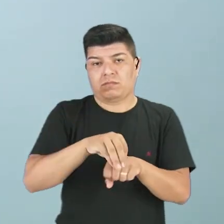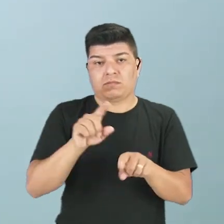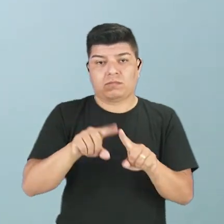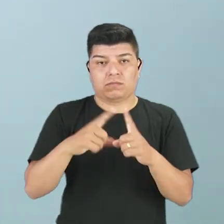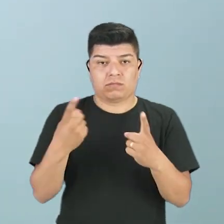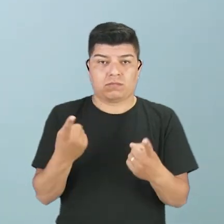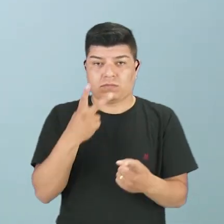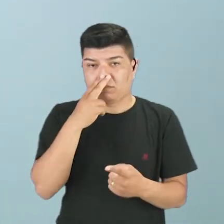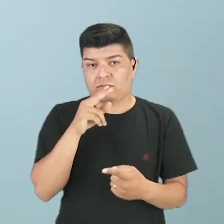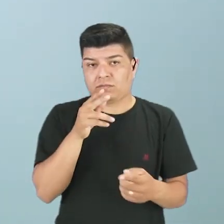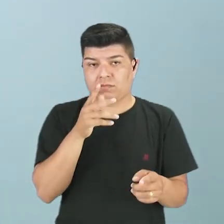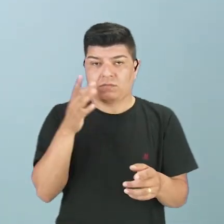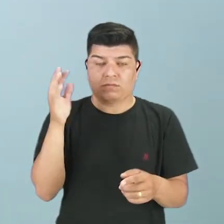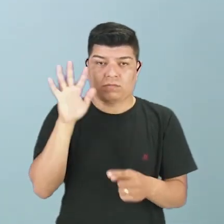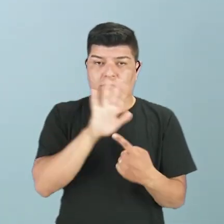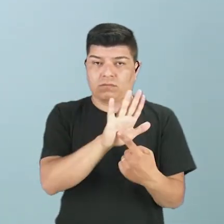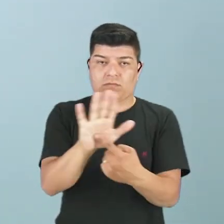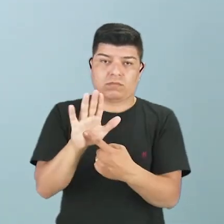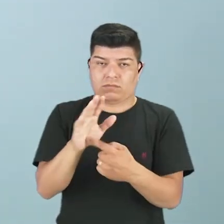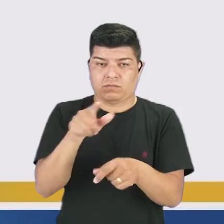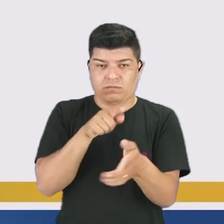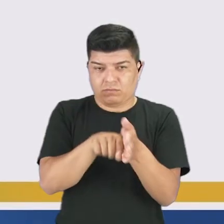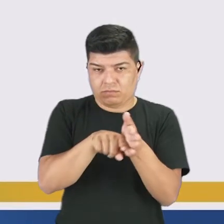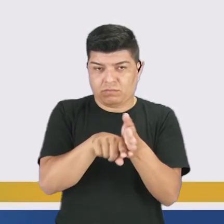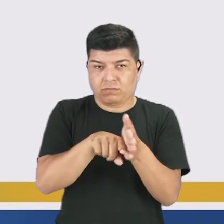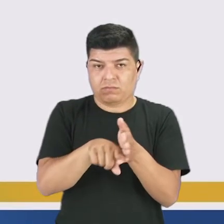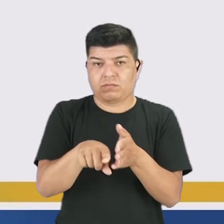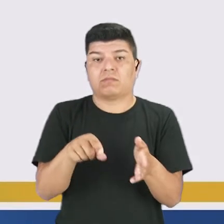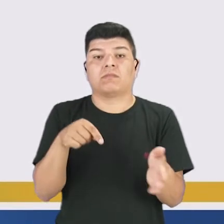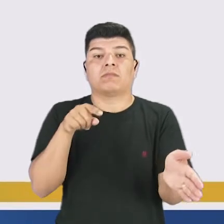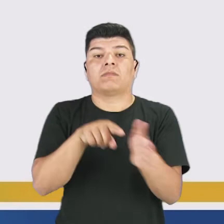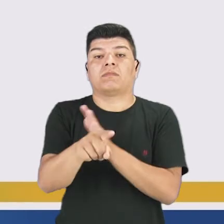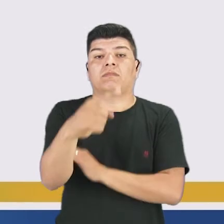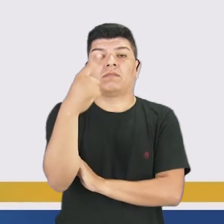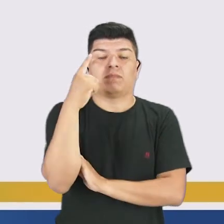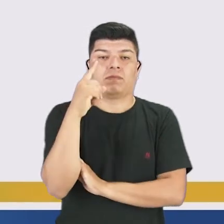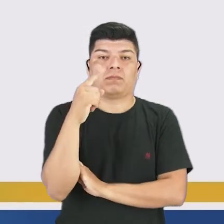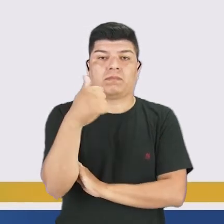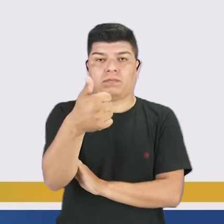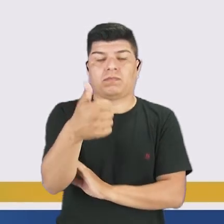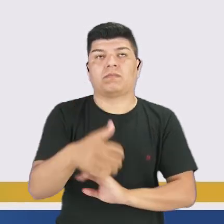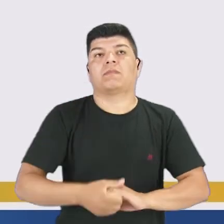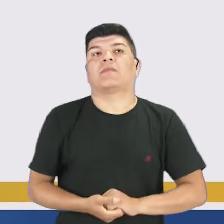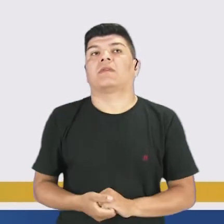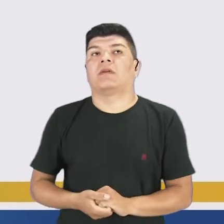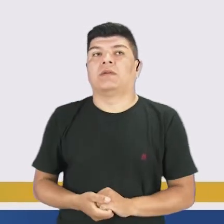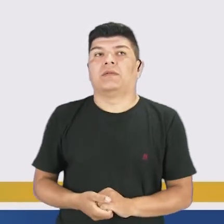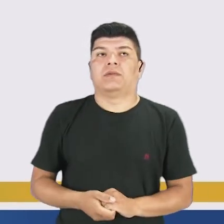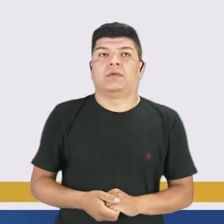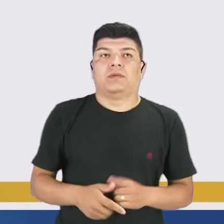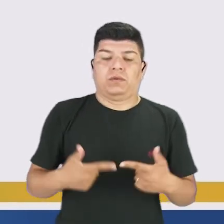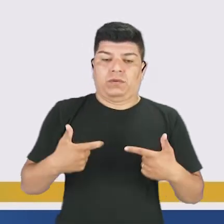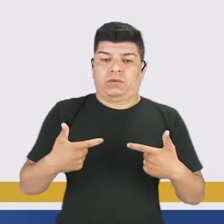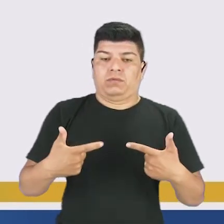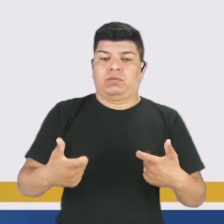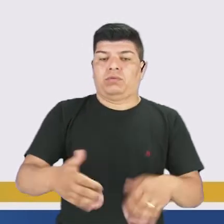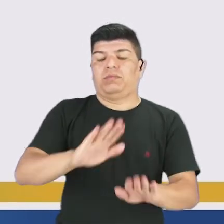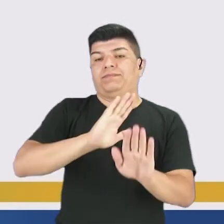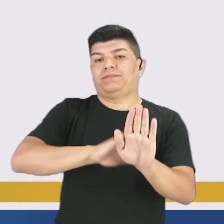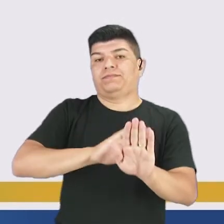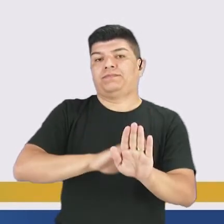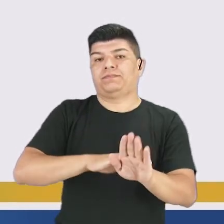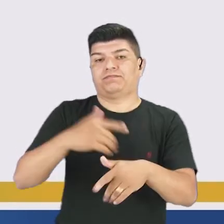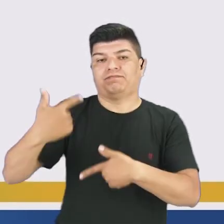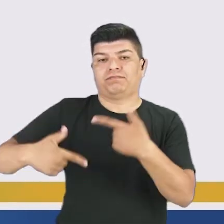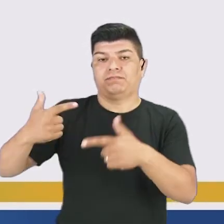apenas um norte para você poder fazer sua pesquisa. Então vamos para a primeira questão. Guerra Fria foi o nome dado a um